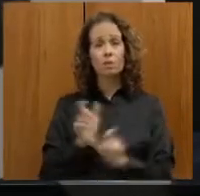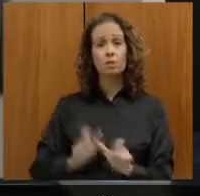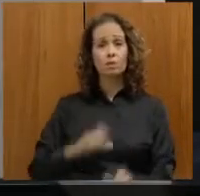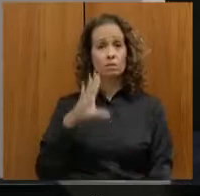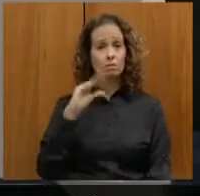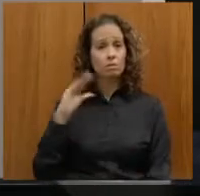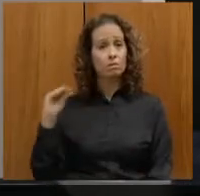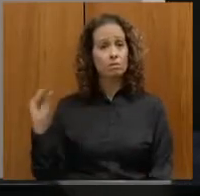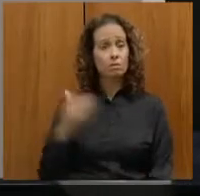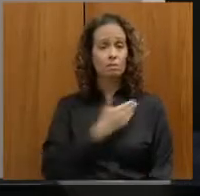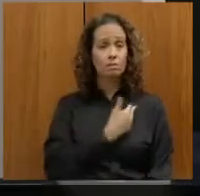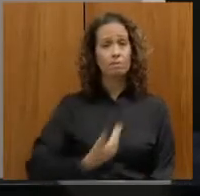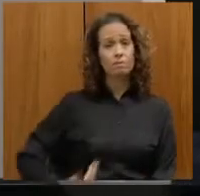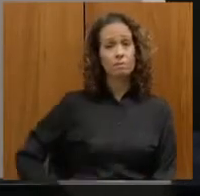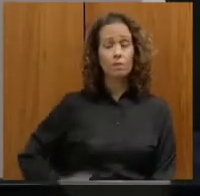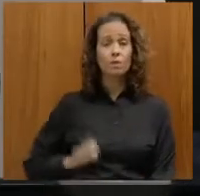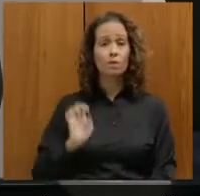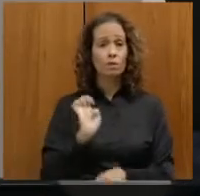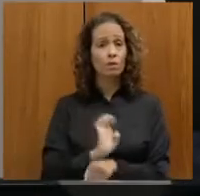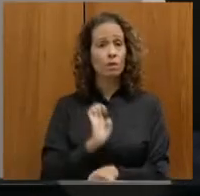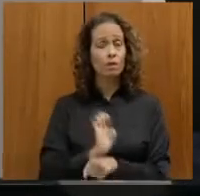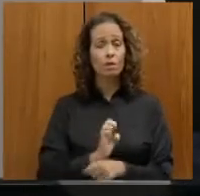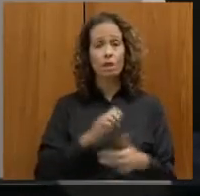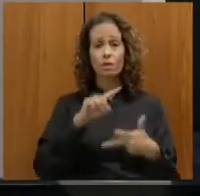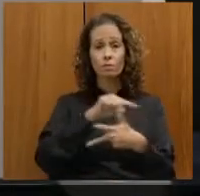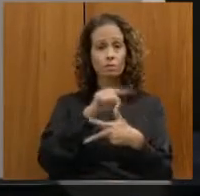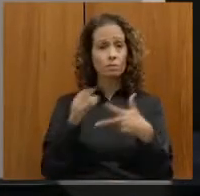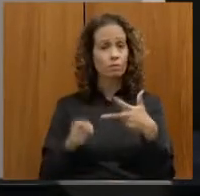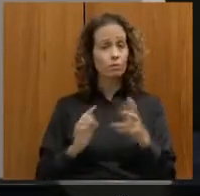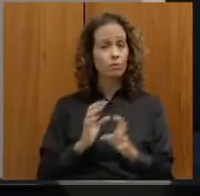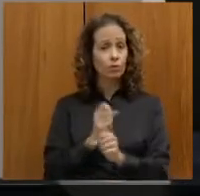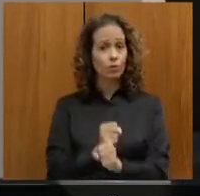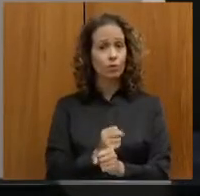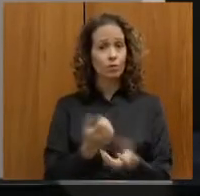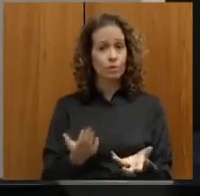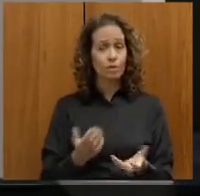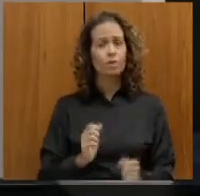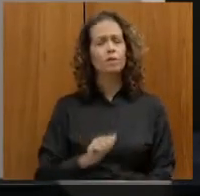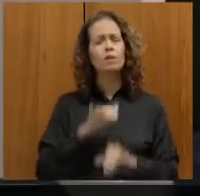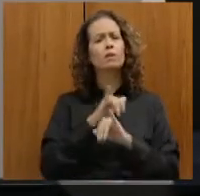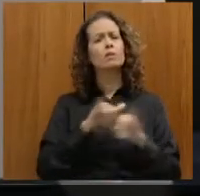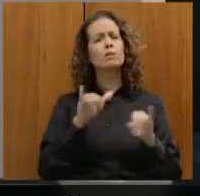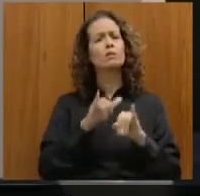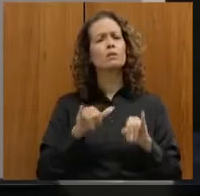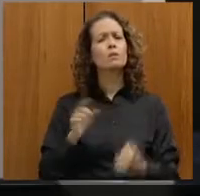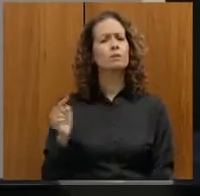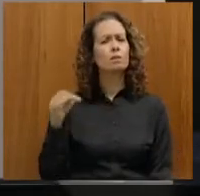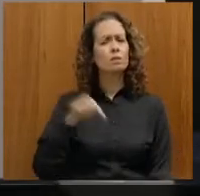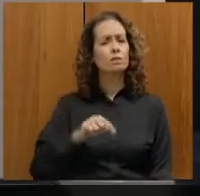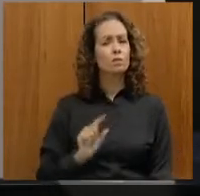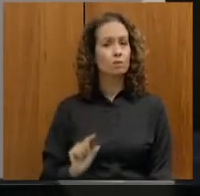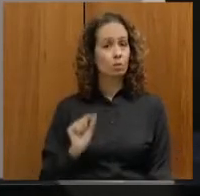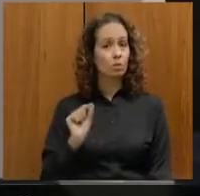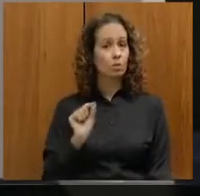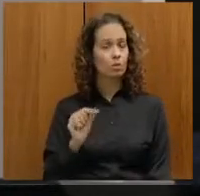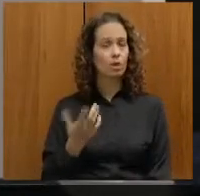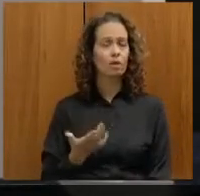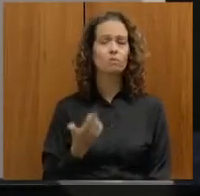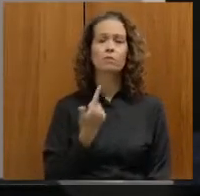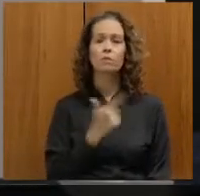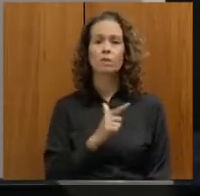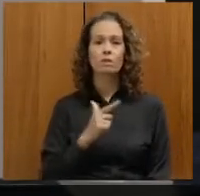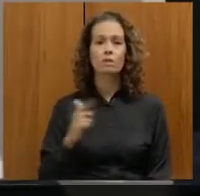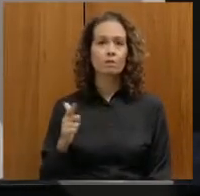de todo o estado de todos os poderes e órgãos o senhor disse aqui que não